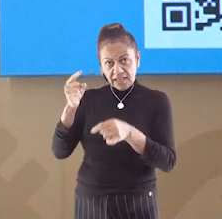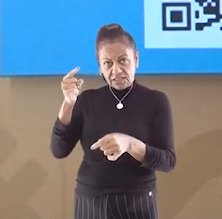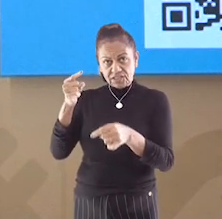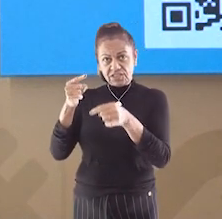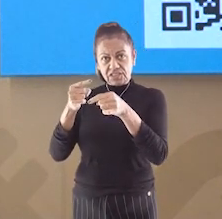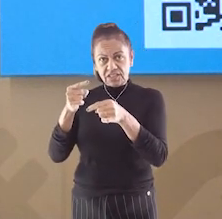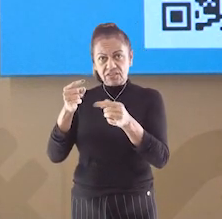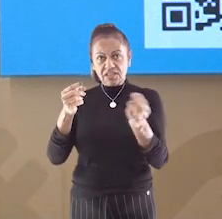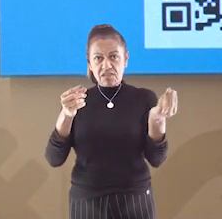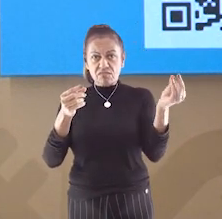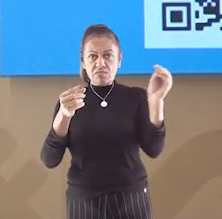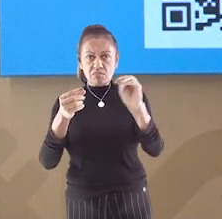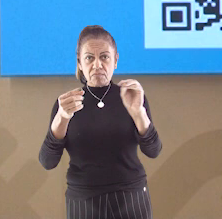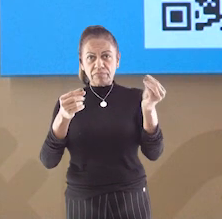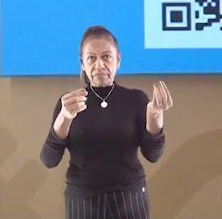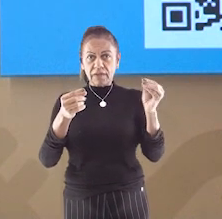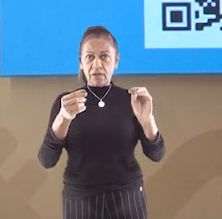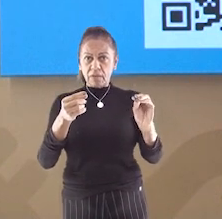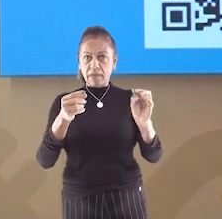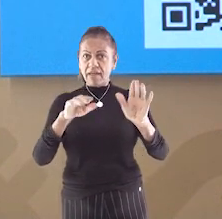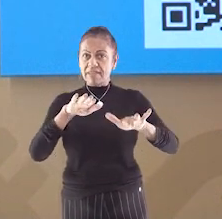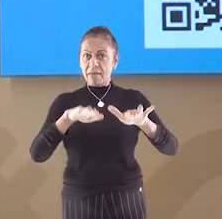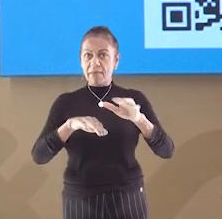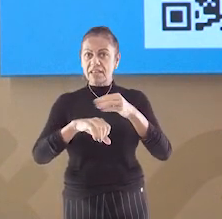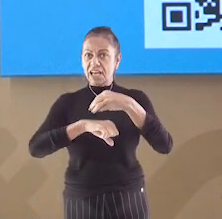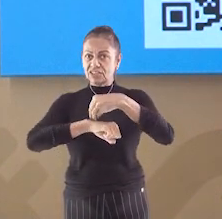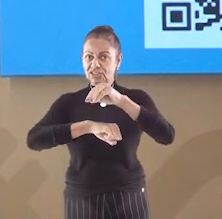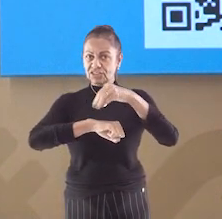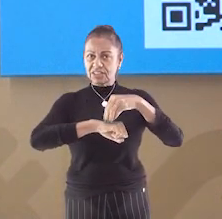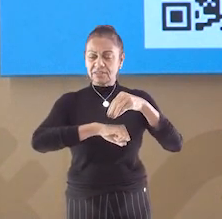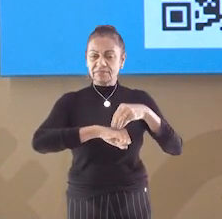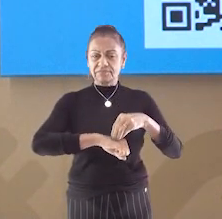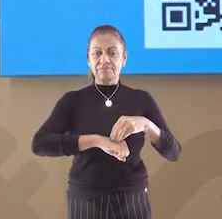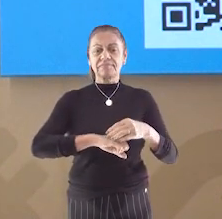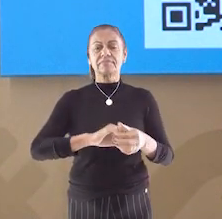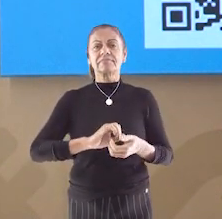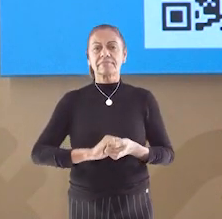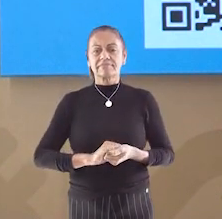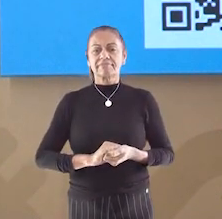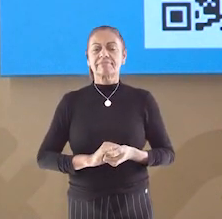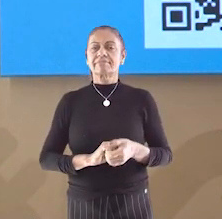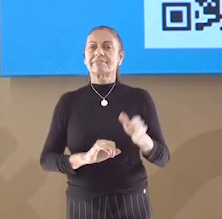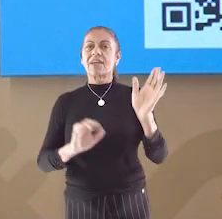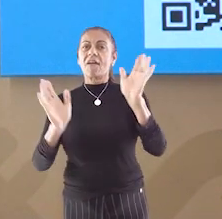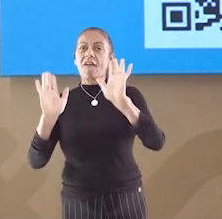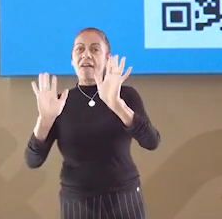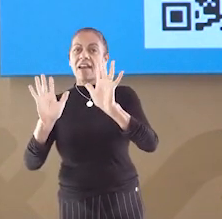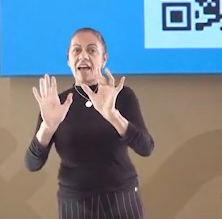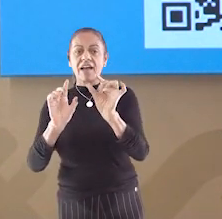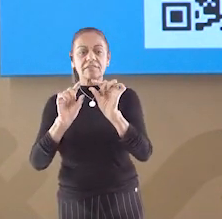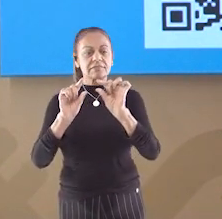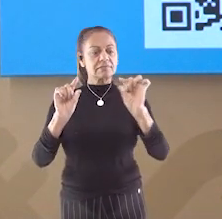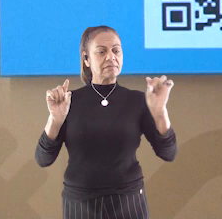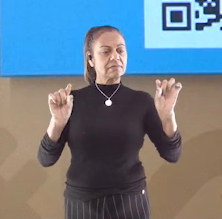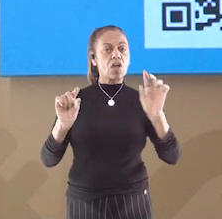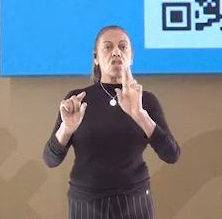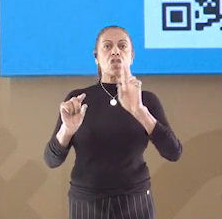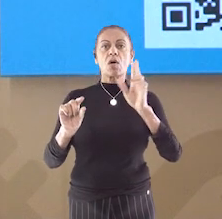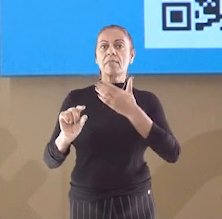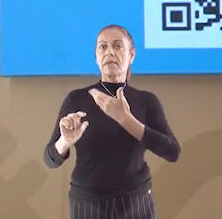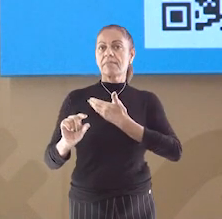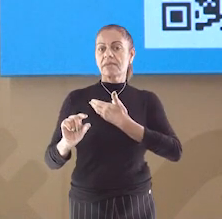nos espaços em branco. Vamos ler juntos, Olá, aqui você vai colocar o nome de um amigo ou de um parente